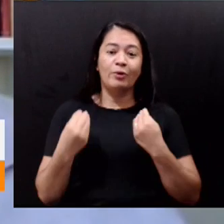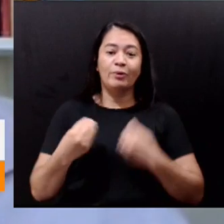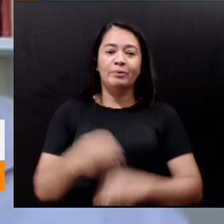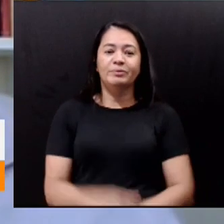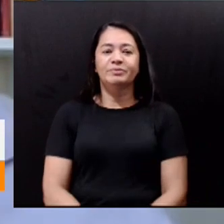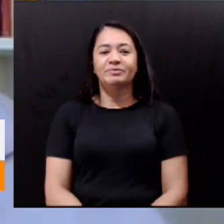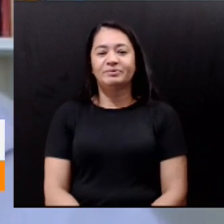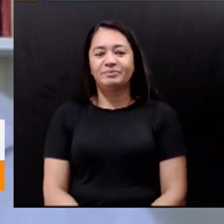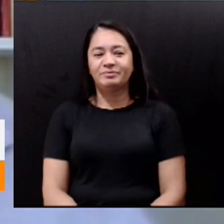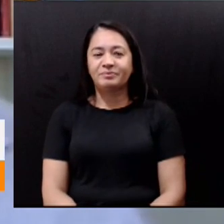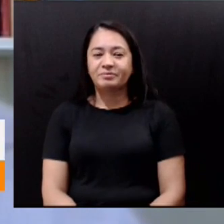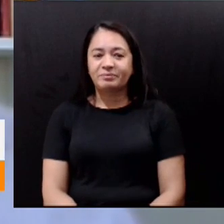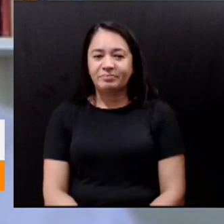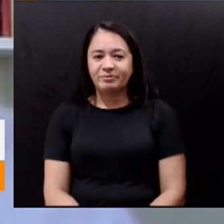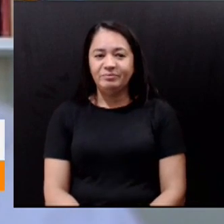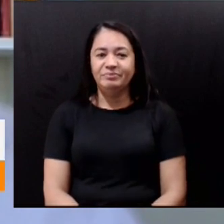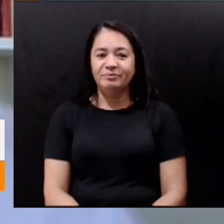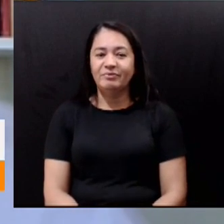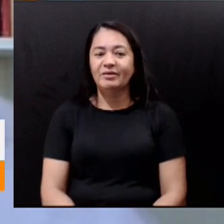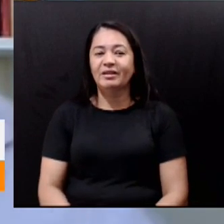Eu busco ser otimista.